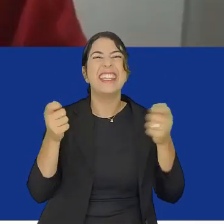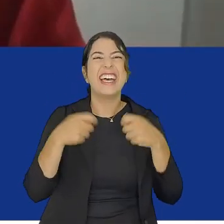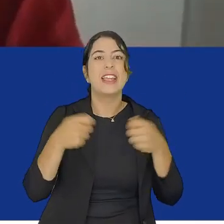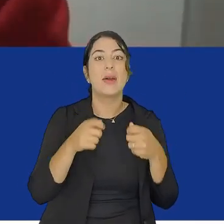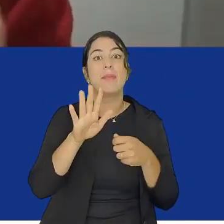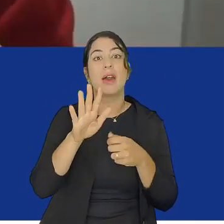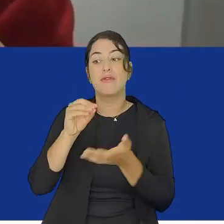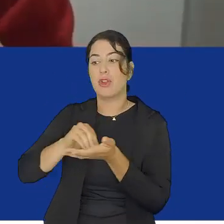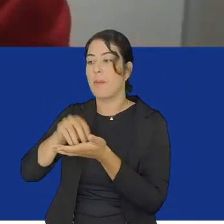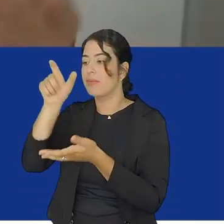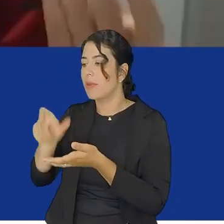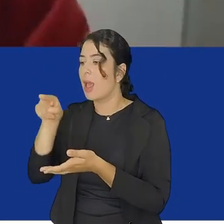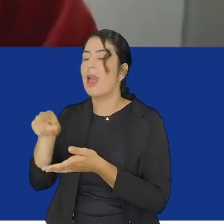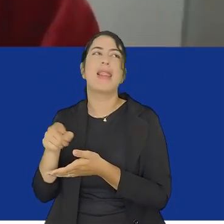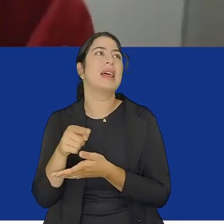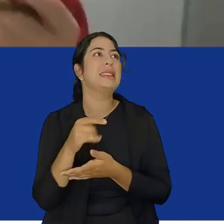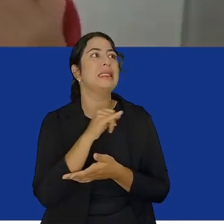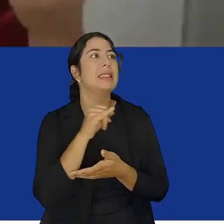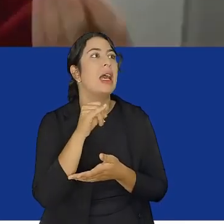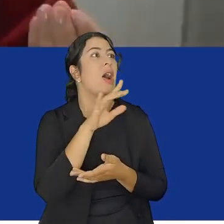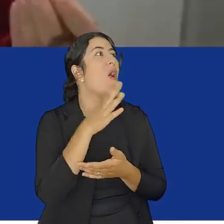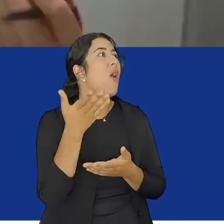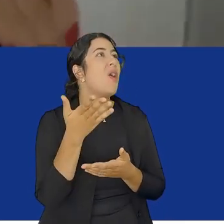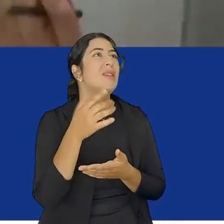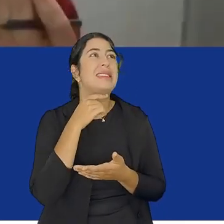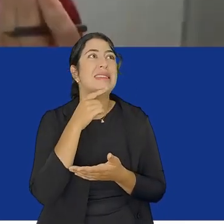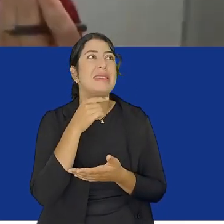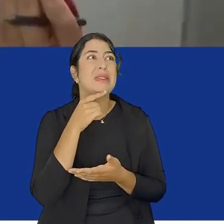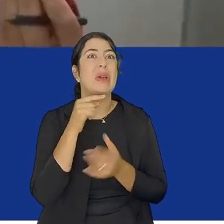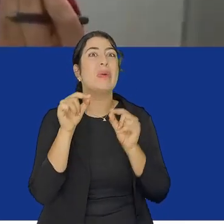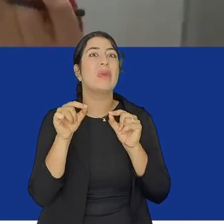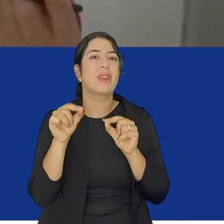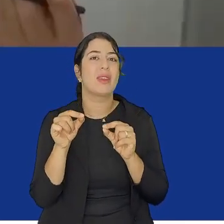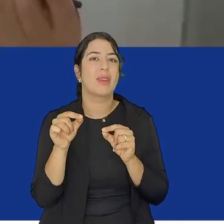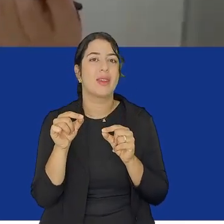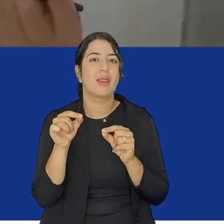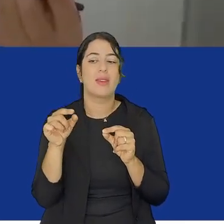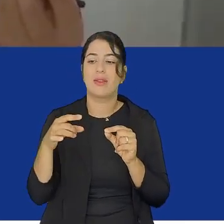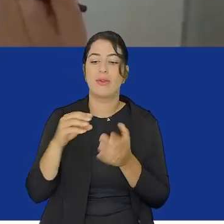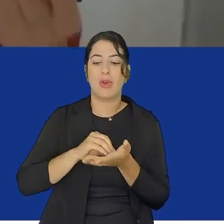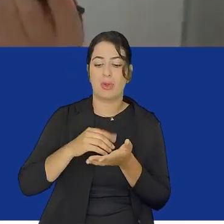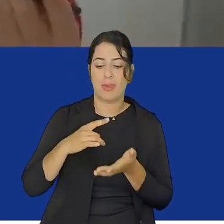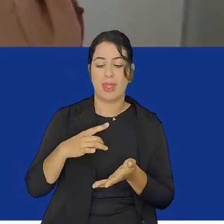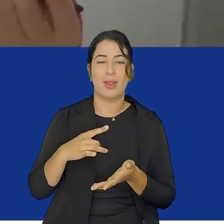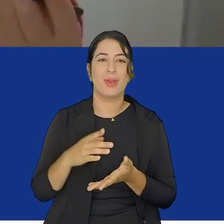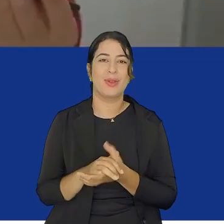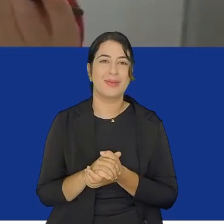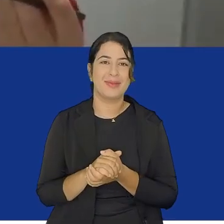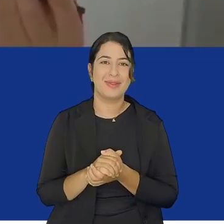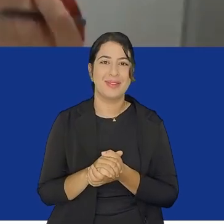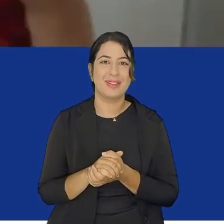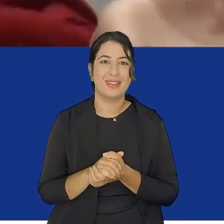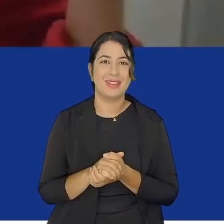ai, mas e se acontecer? Não, gente, eu tenho medo. Faltou medo, faltou pessimismo. E olha que coisa, uma pessoa